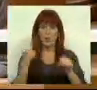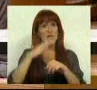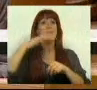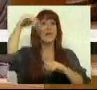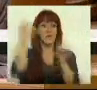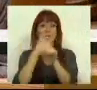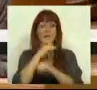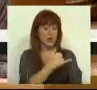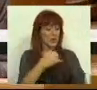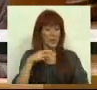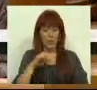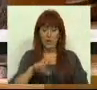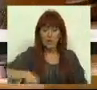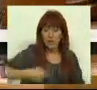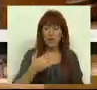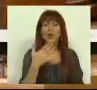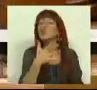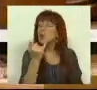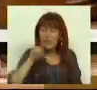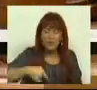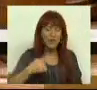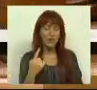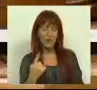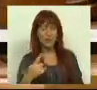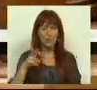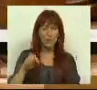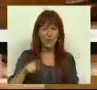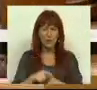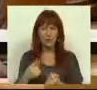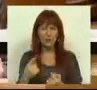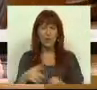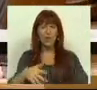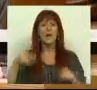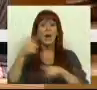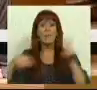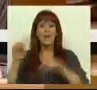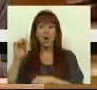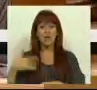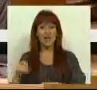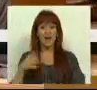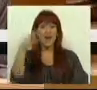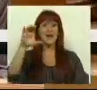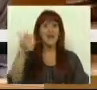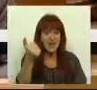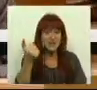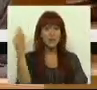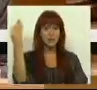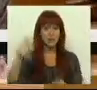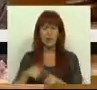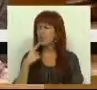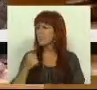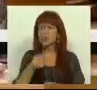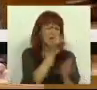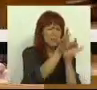era em 2008 de 12,1%, enquanto a média da OCDE era de 15%. Atualmente, depois de